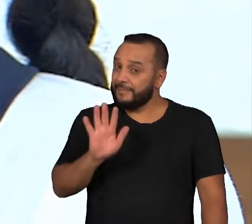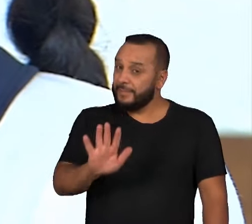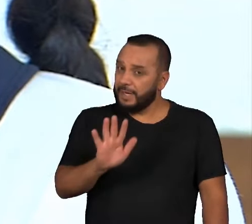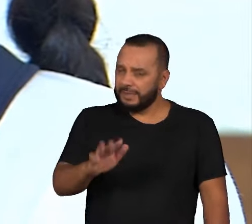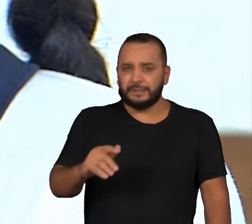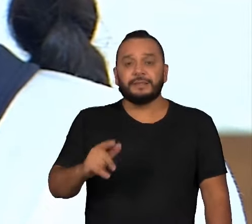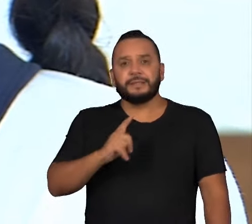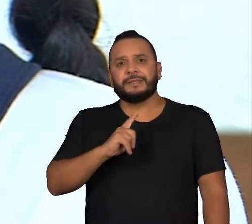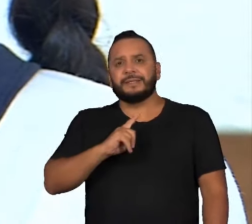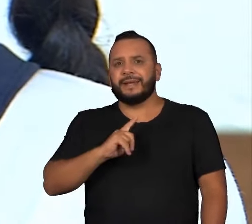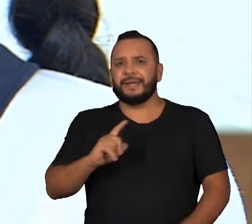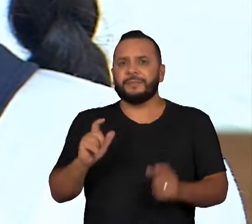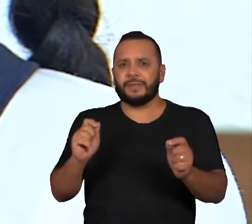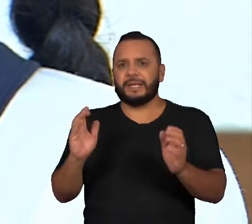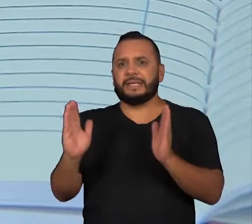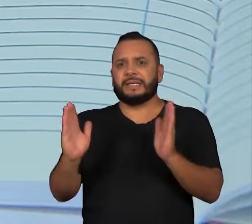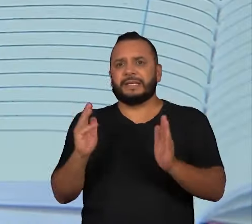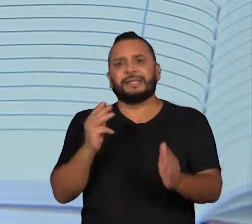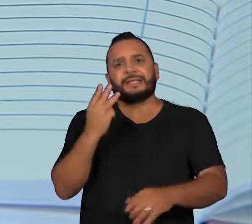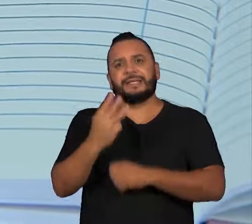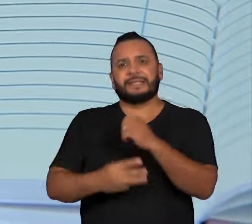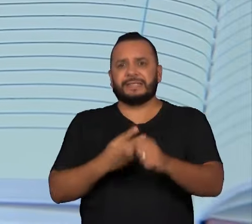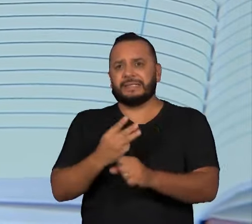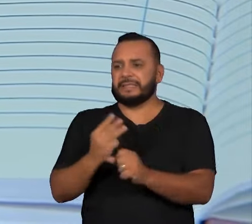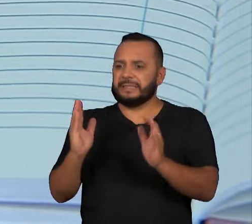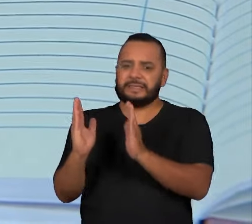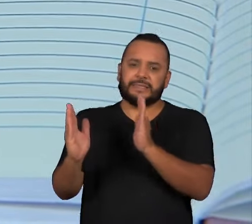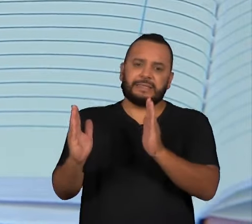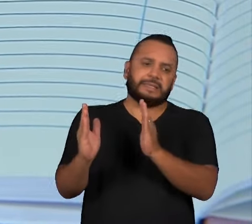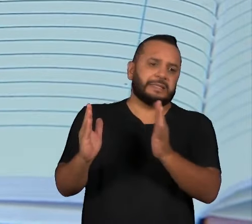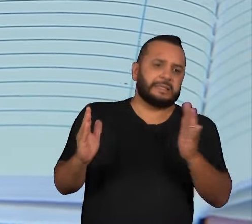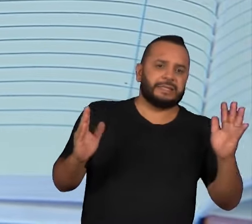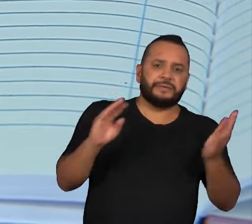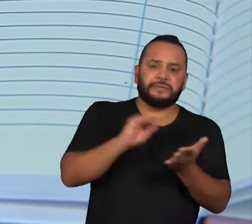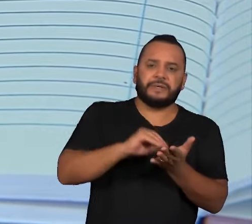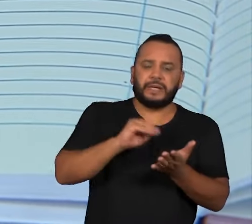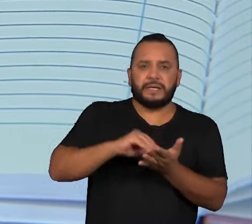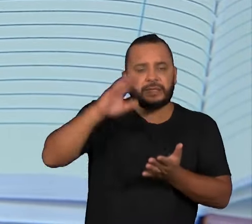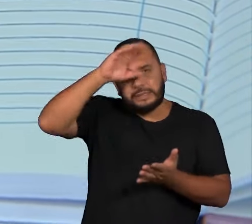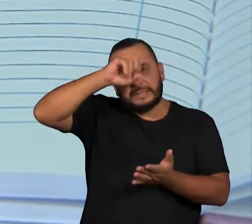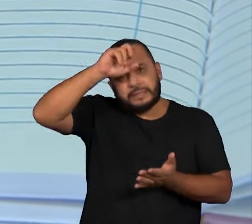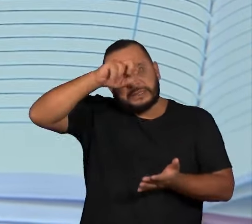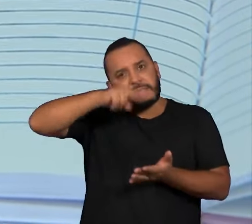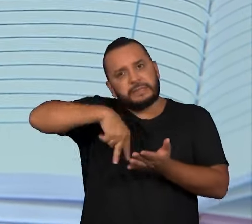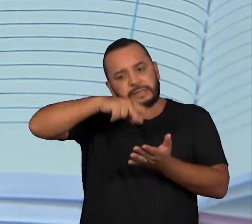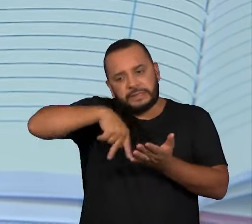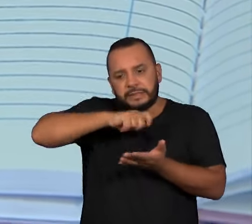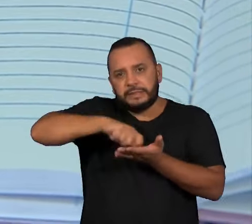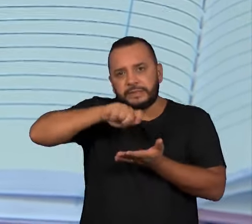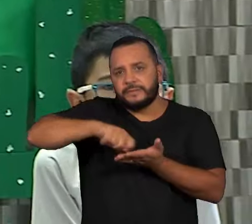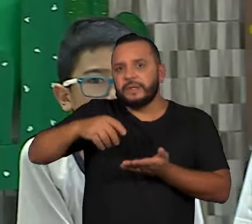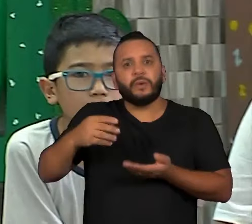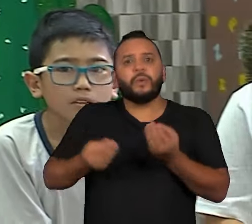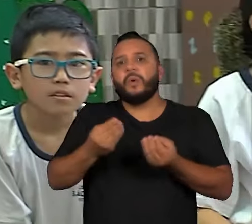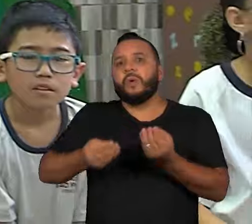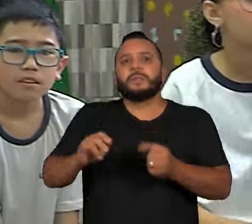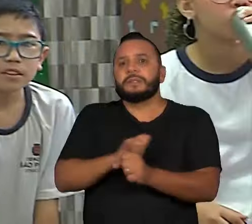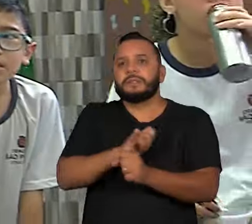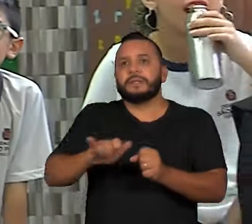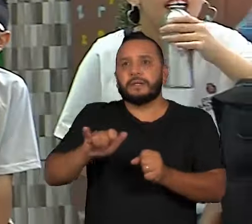esse tempo não é o suficiente para que os alunos estejam plenamente alfabetizados? Foi